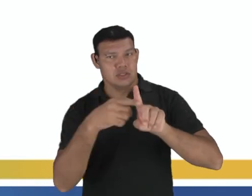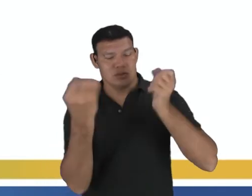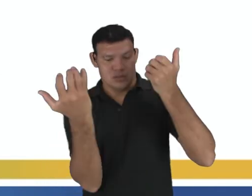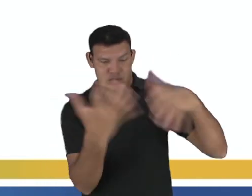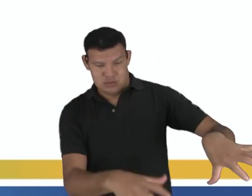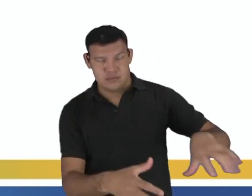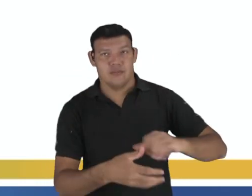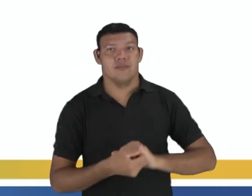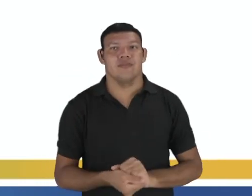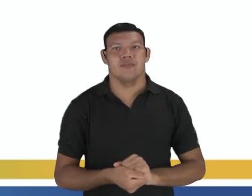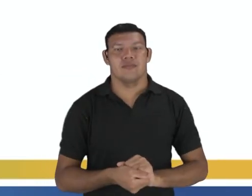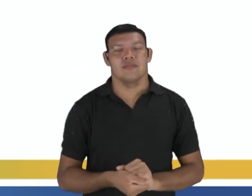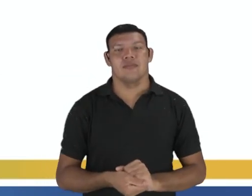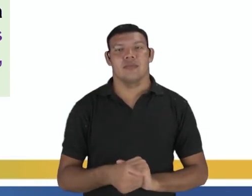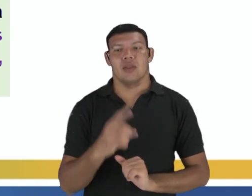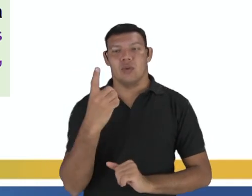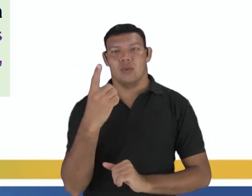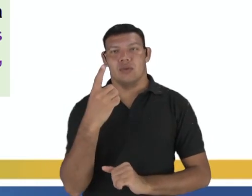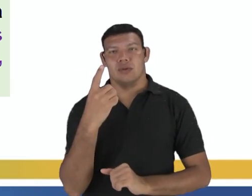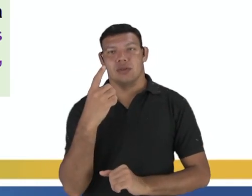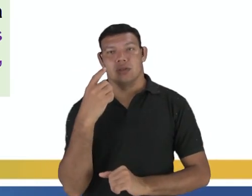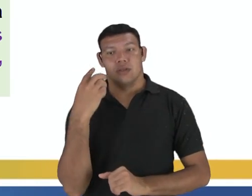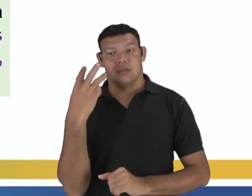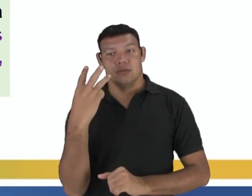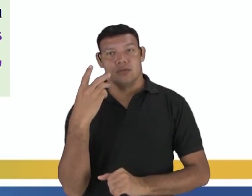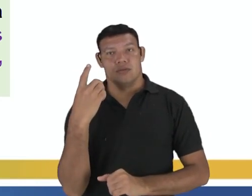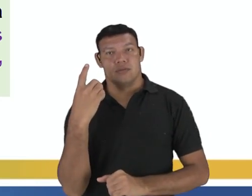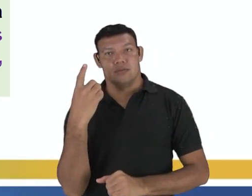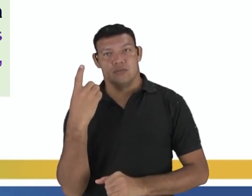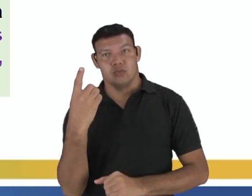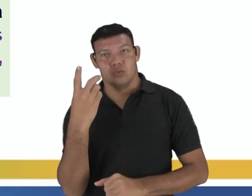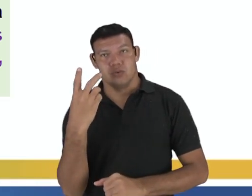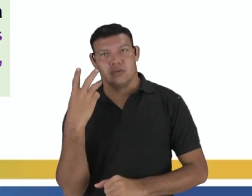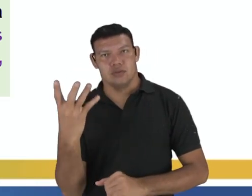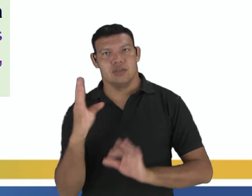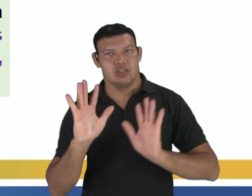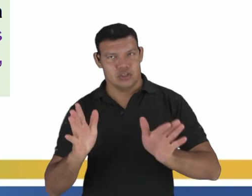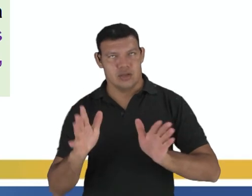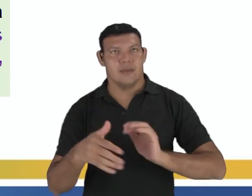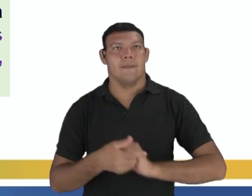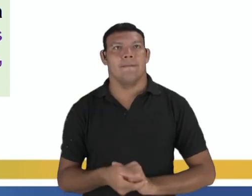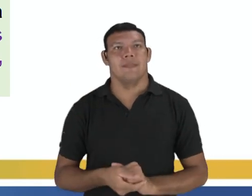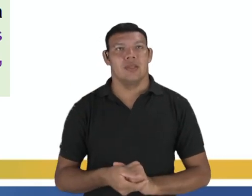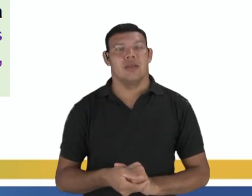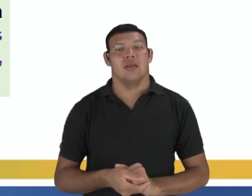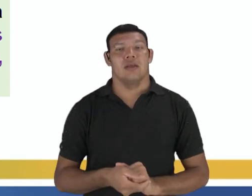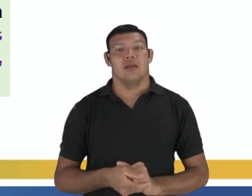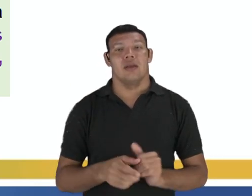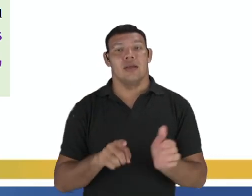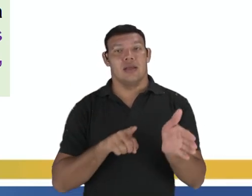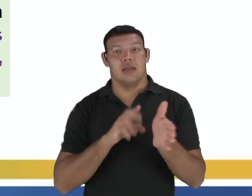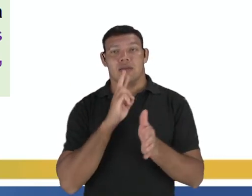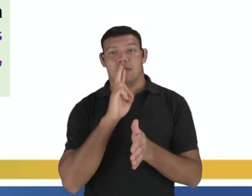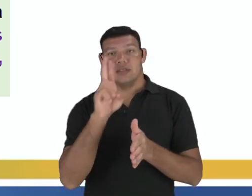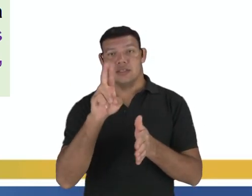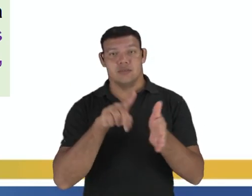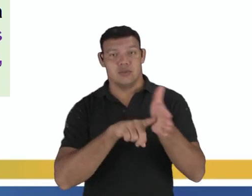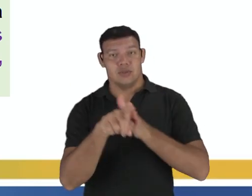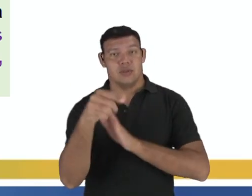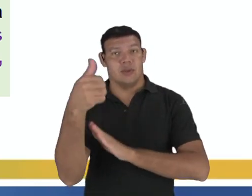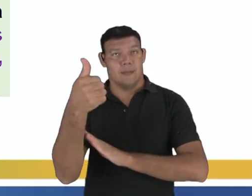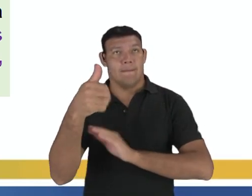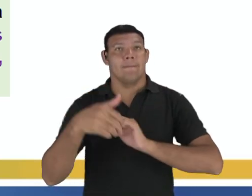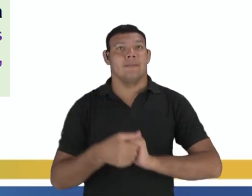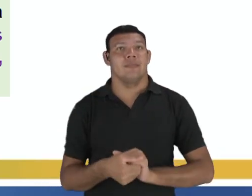para lá 32 a fecundação a gente lá vai ocorrer nas tubas uterinas né que tá lá